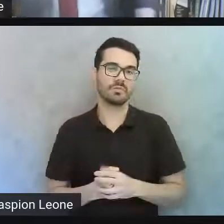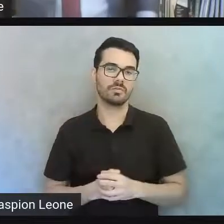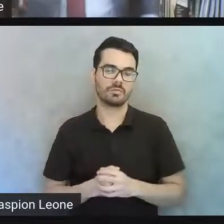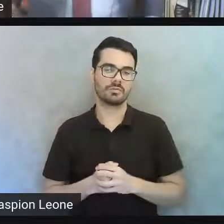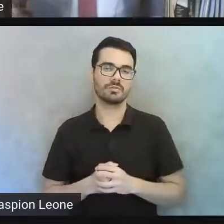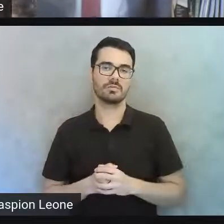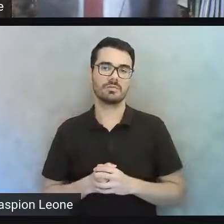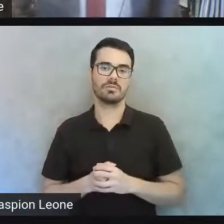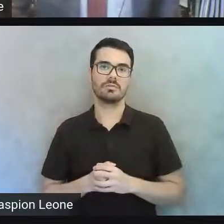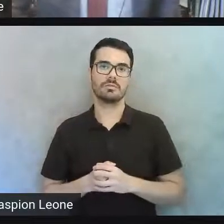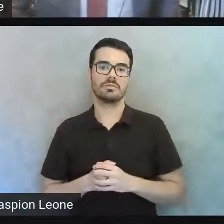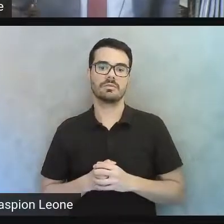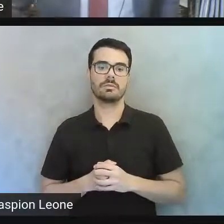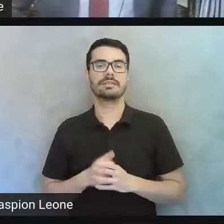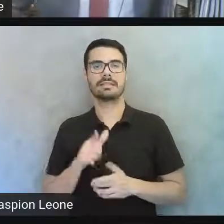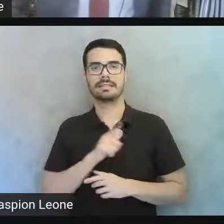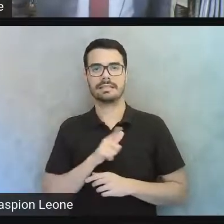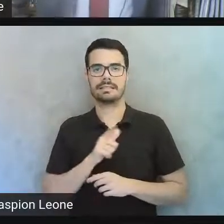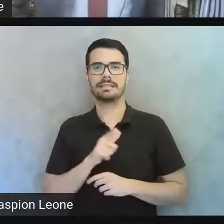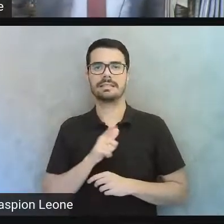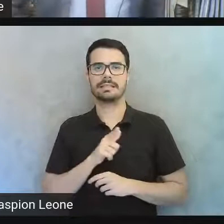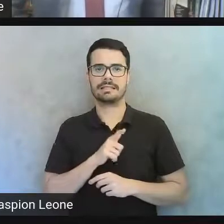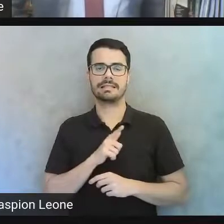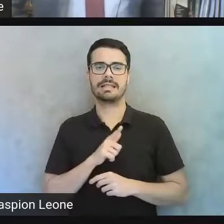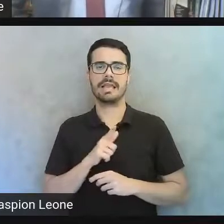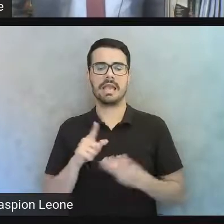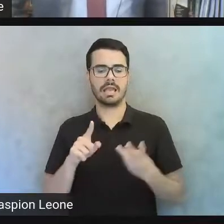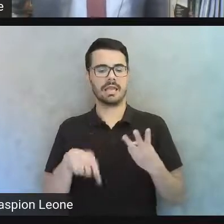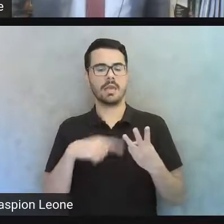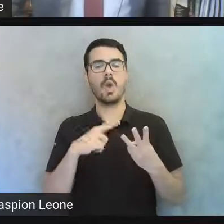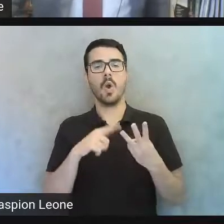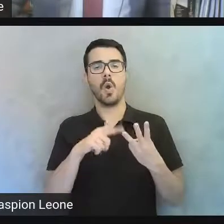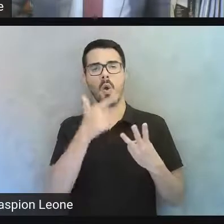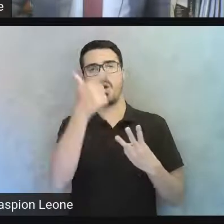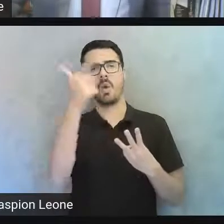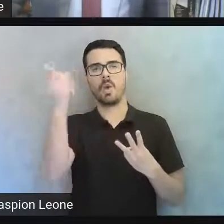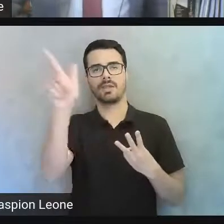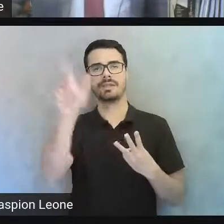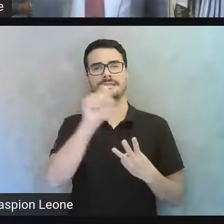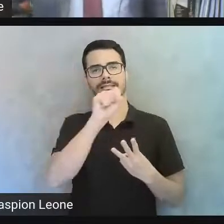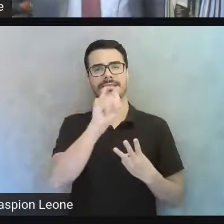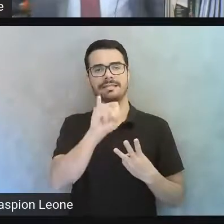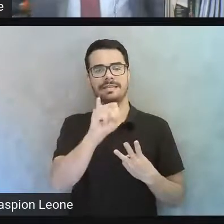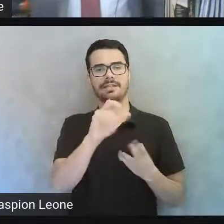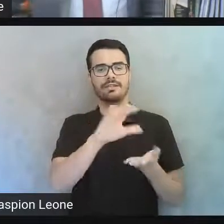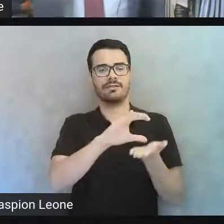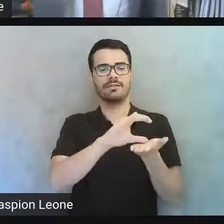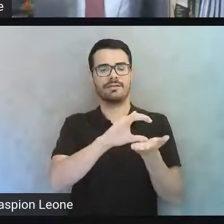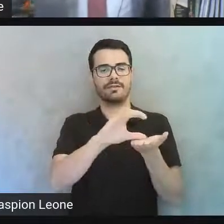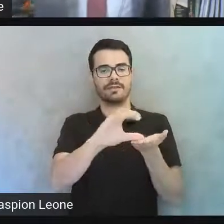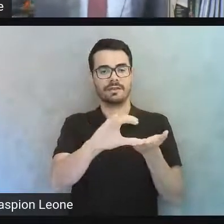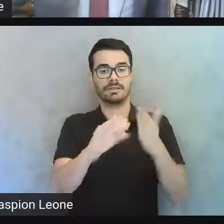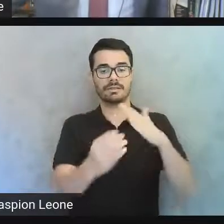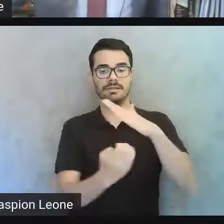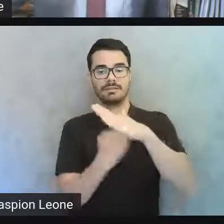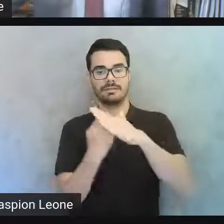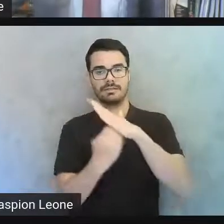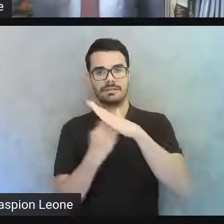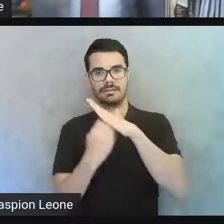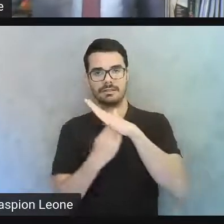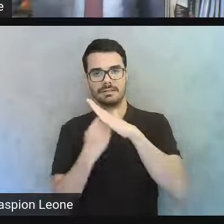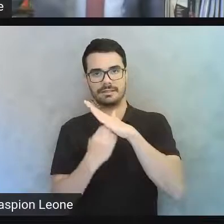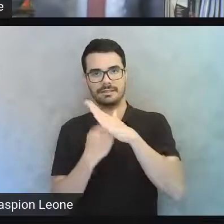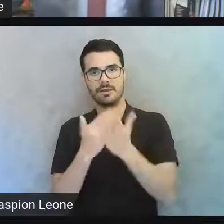Ainda há uma segunda questão, o financiamento empresarial ele nasceu